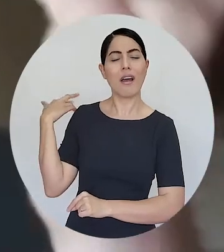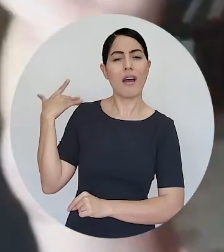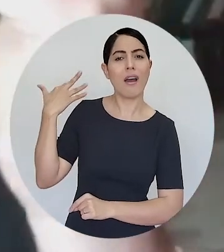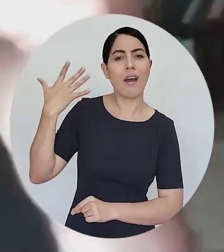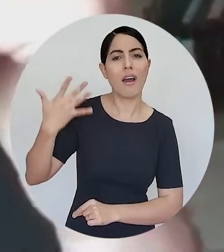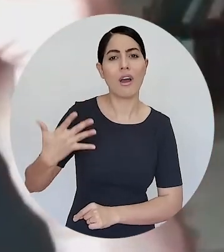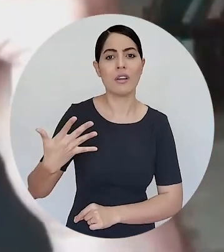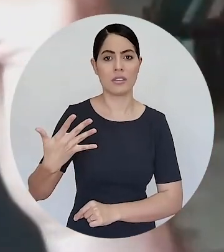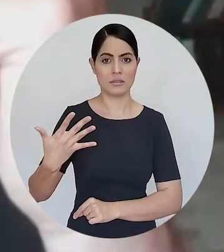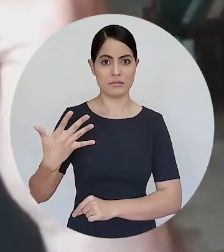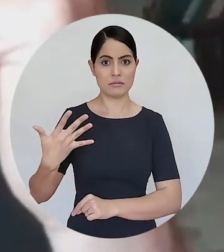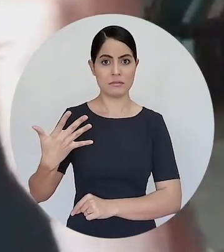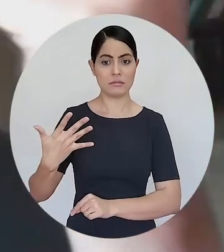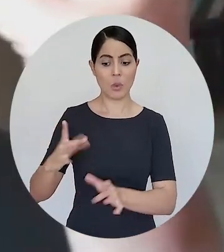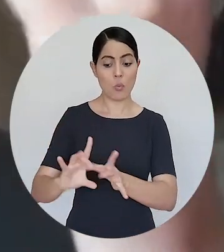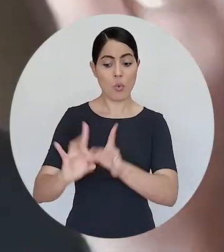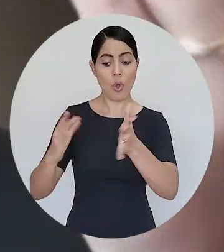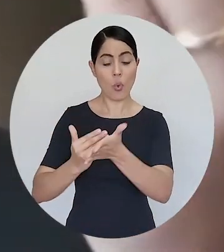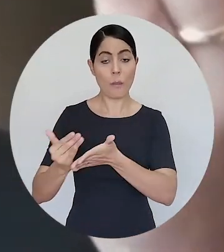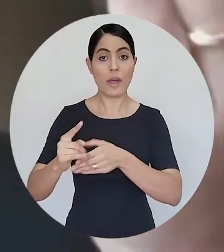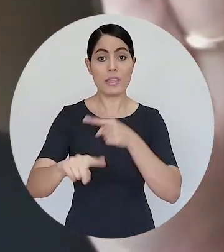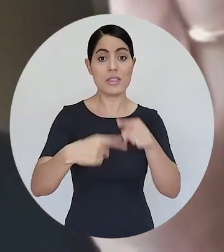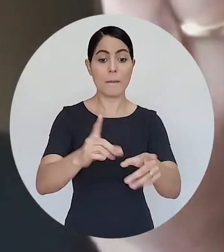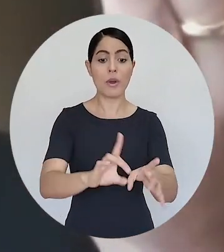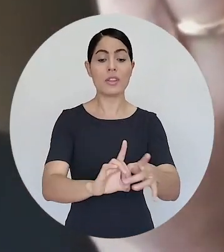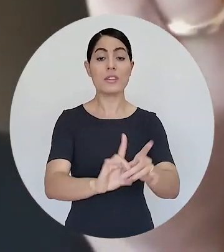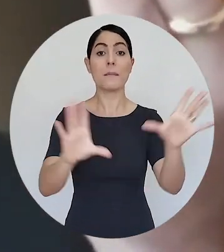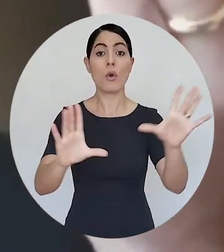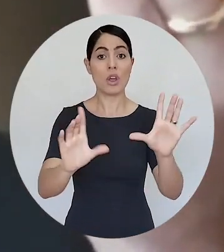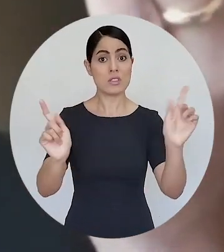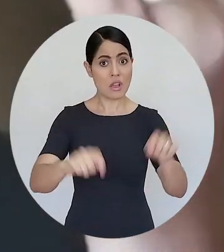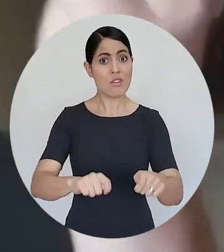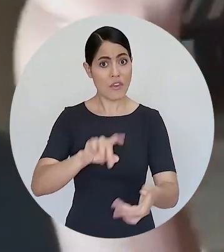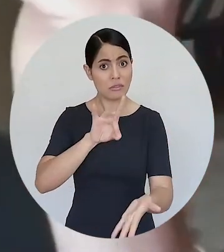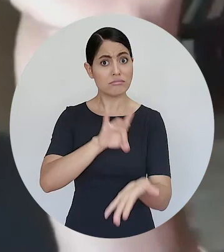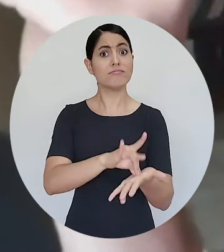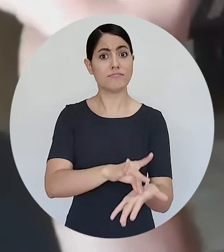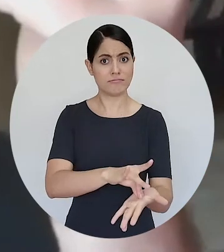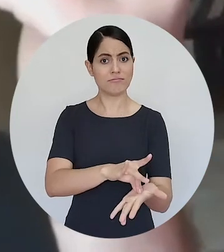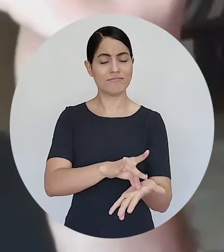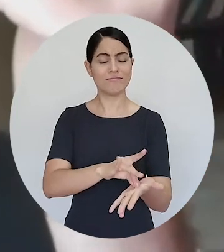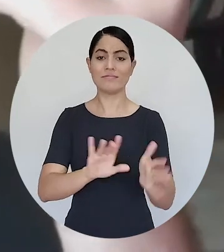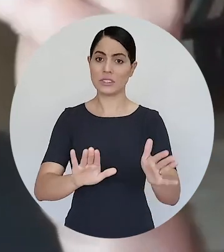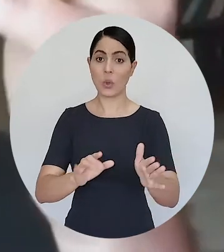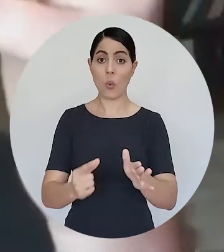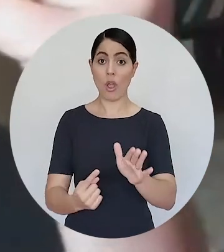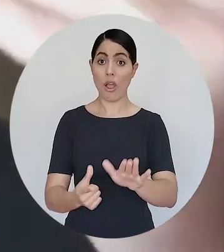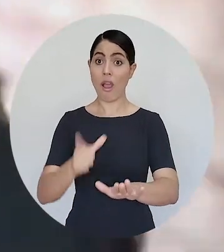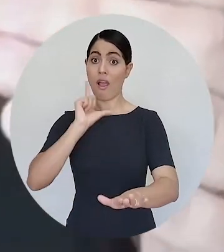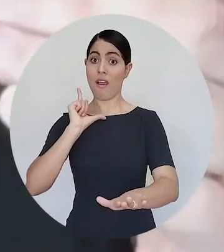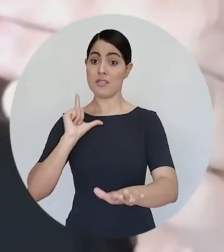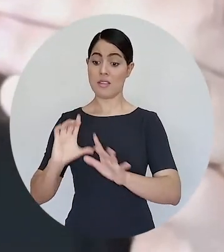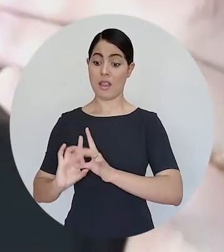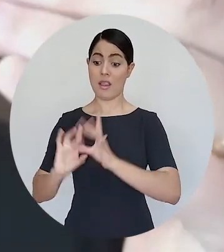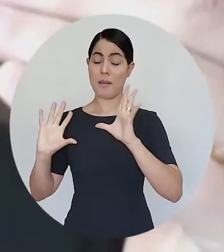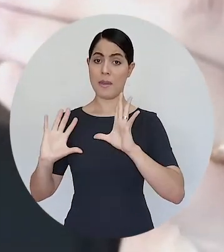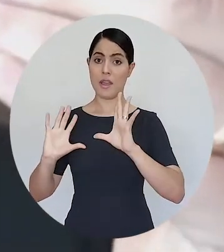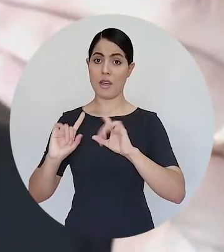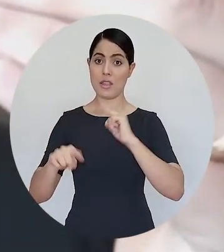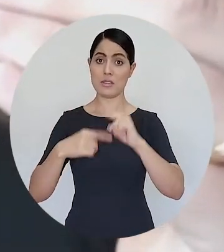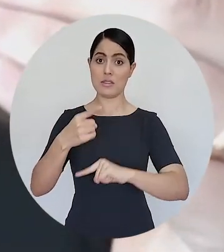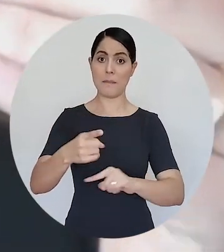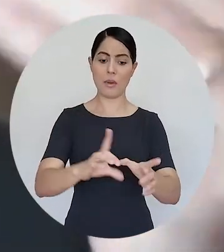ele precedeu a maturação das democracias. Praticamente as democracias vieram depois